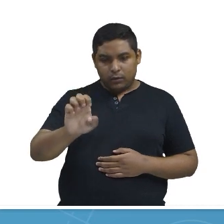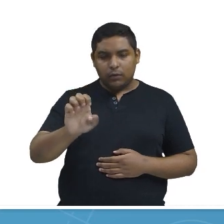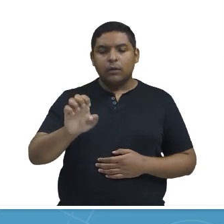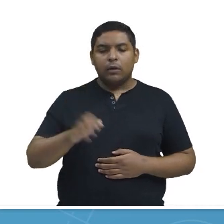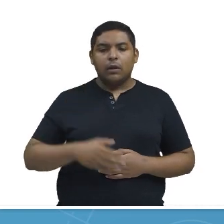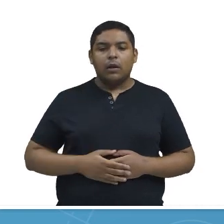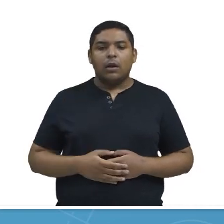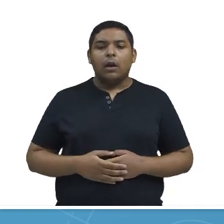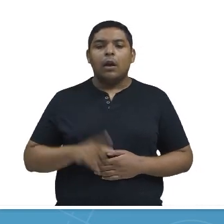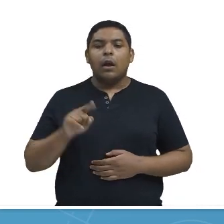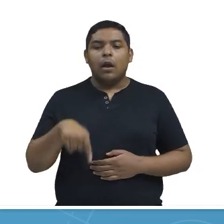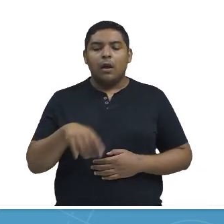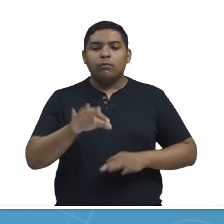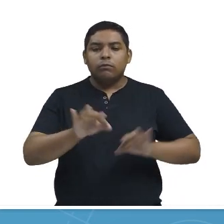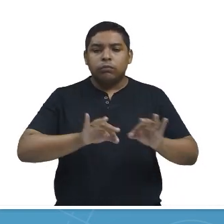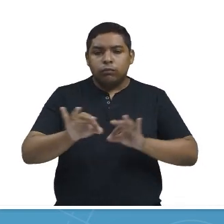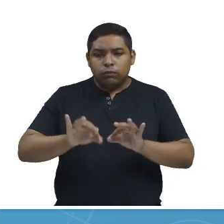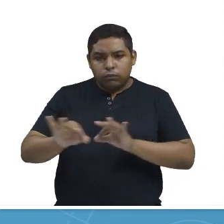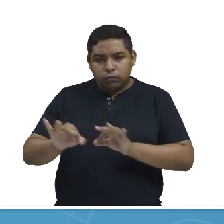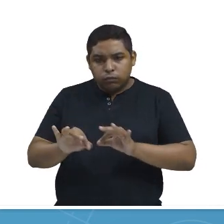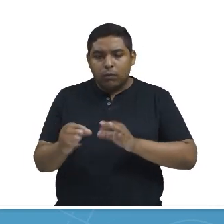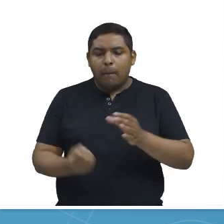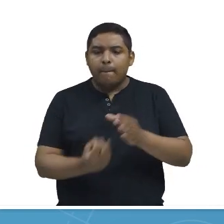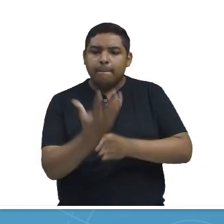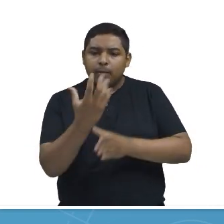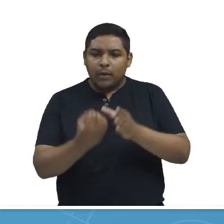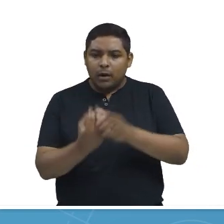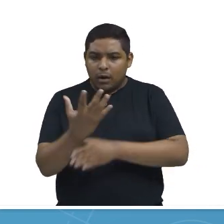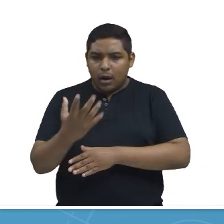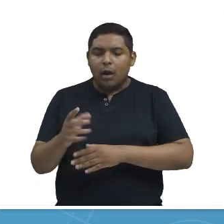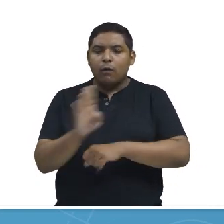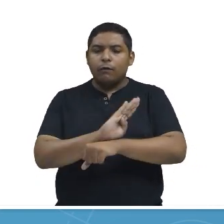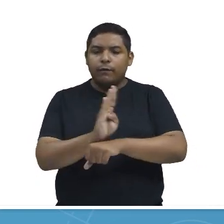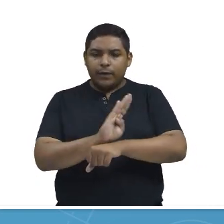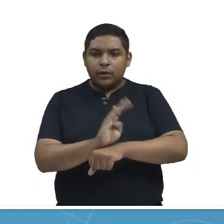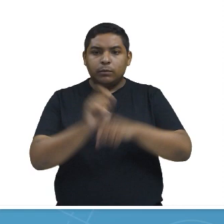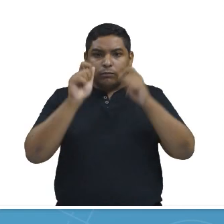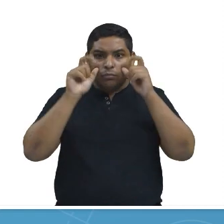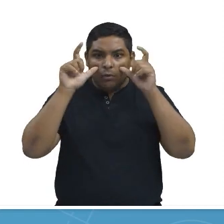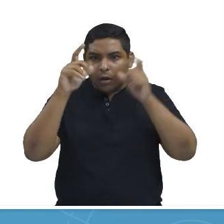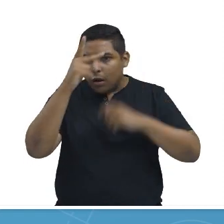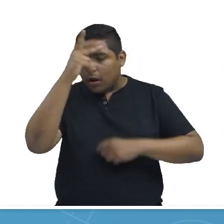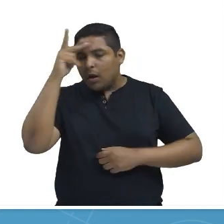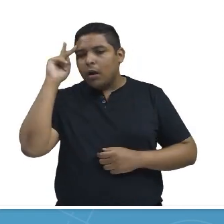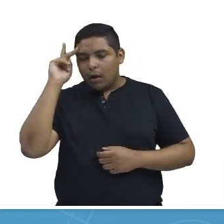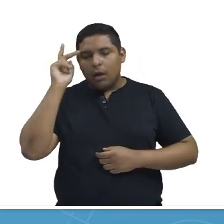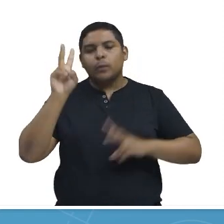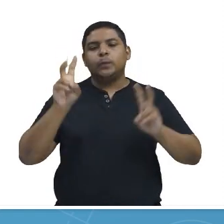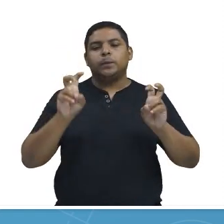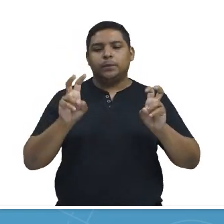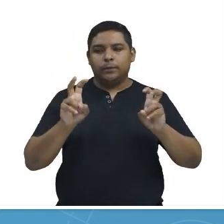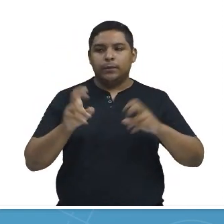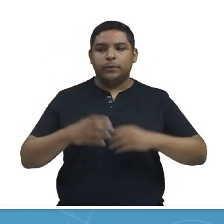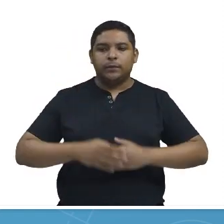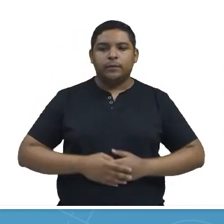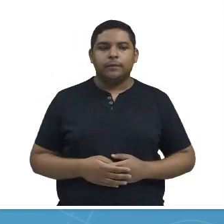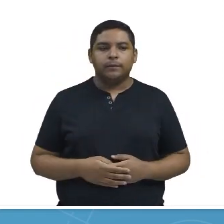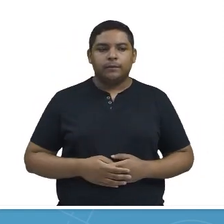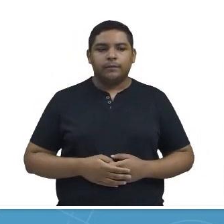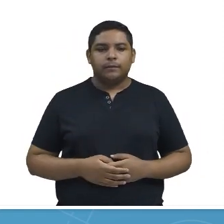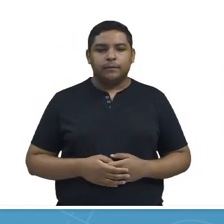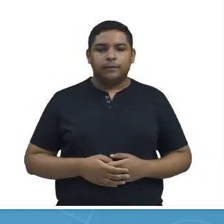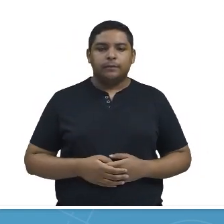para quê? Para alertar as pessoas sobre esse tema. Então, o whose sendo utilizado aí como pronome relativo, né?